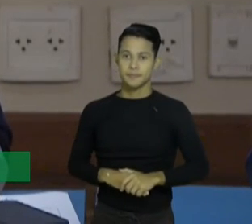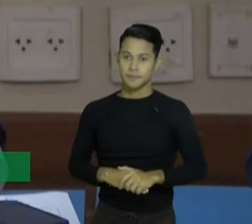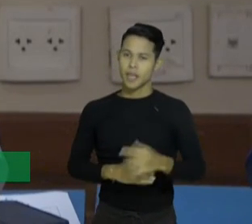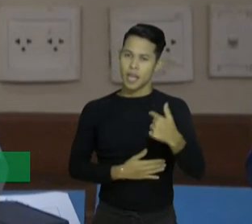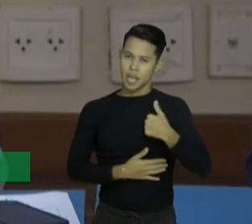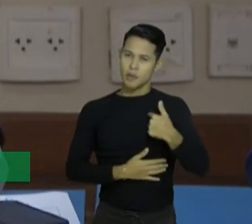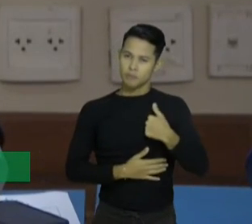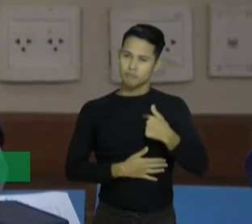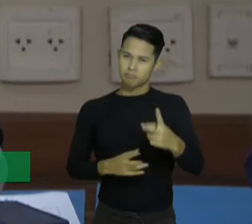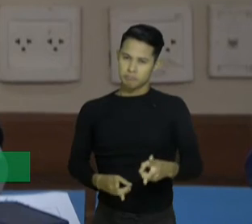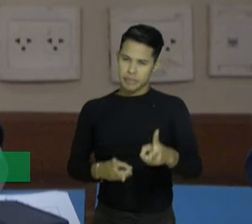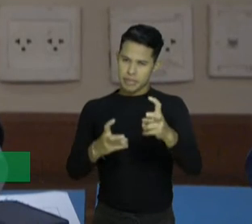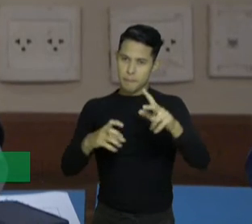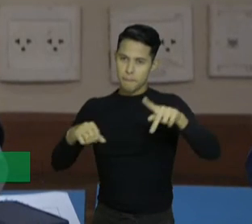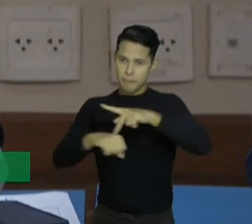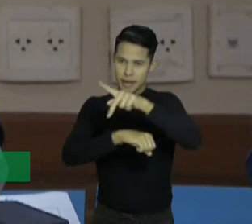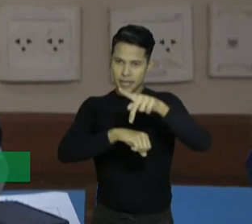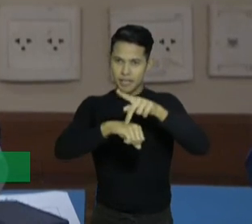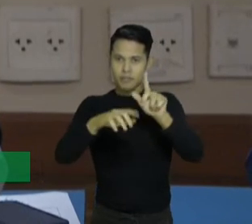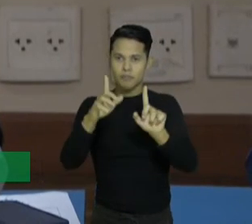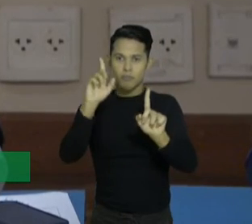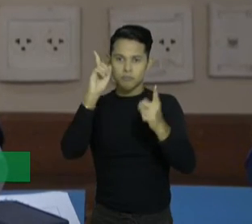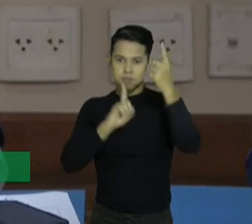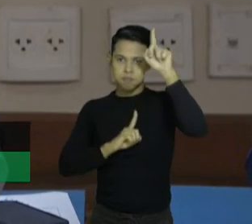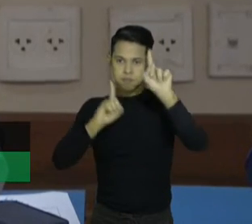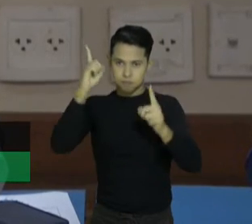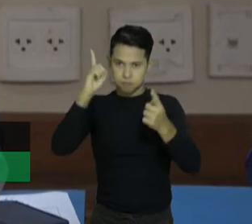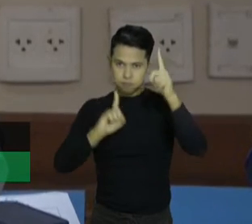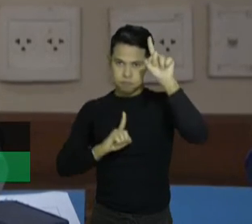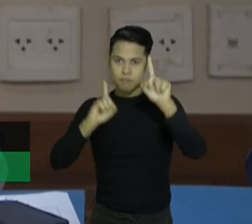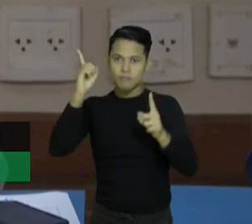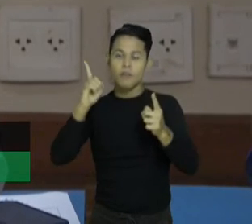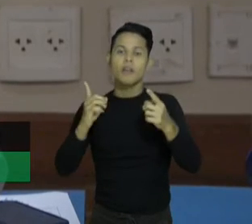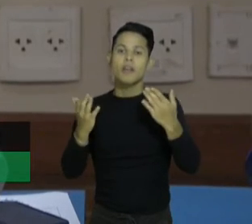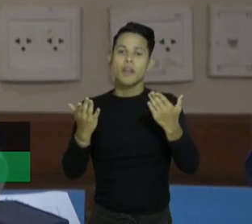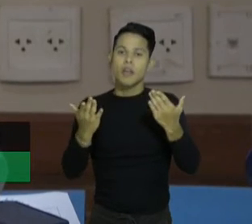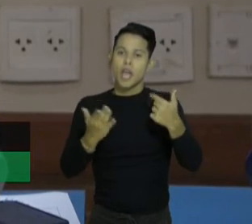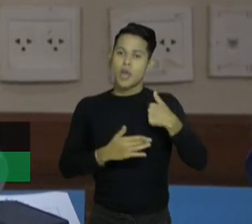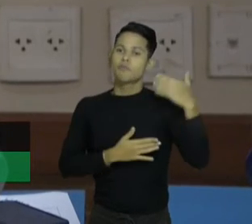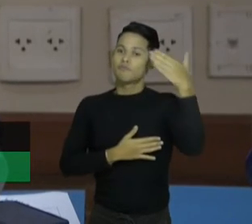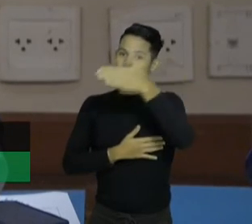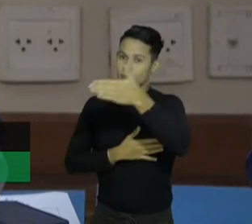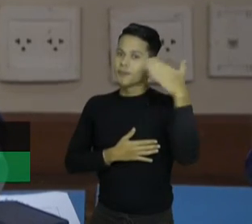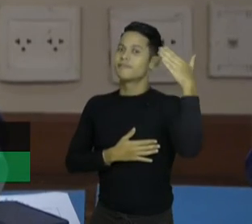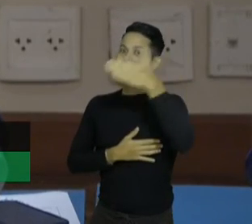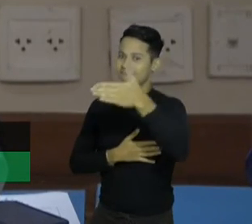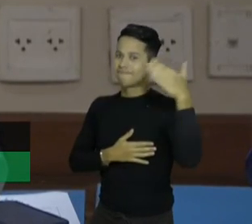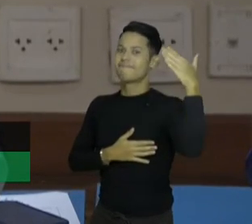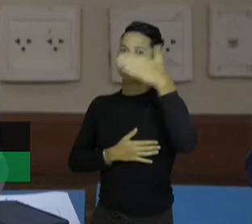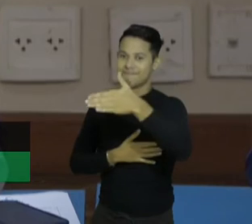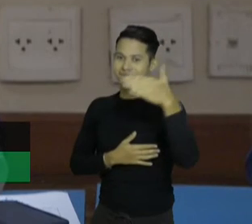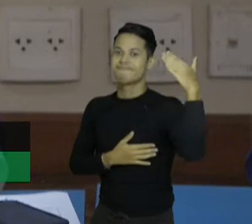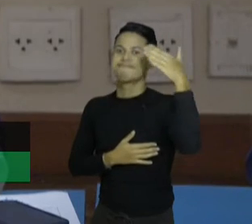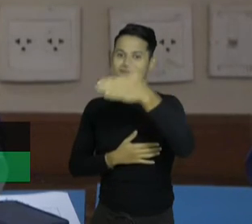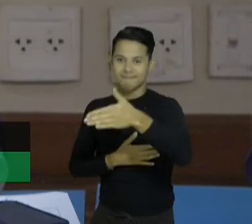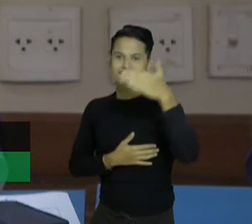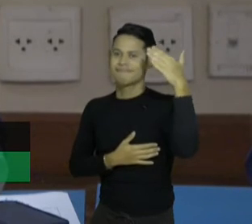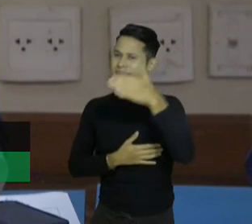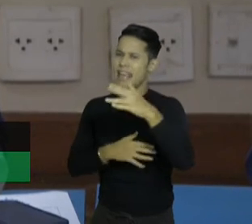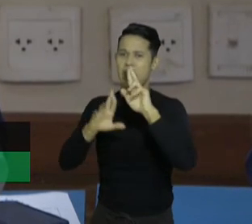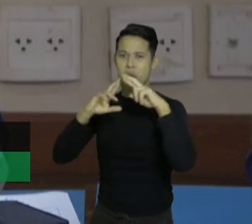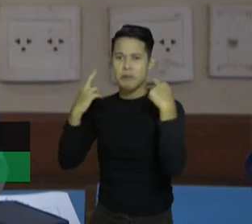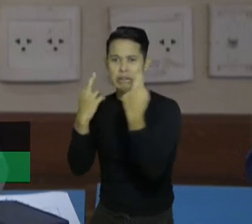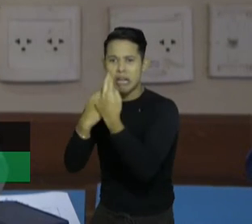muita atenção é o Chile o Chile eu tive várias vezes no Chile tratando disso participando de reuniões no